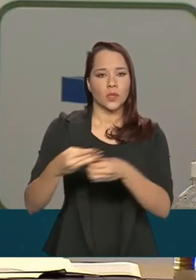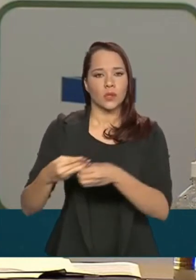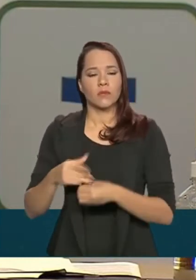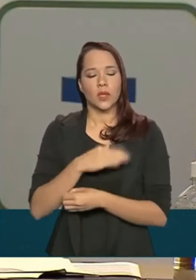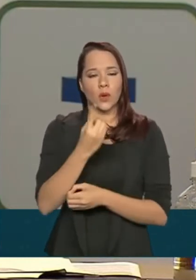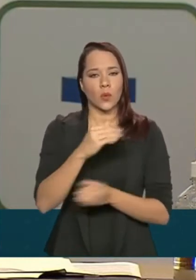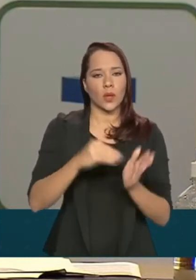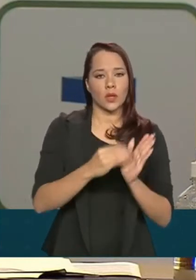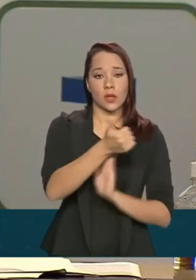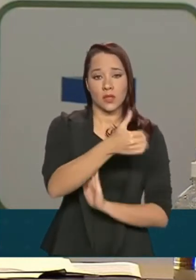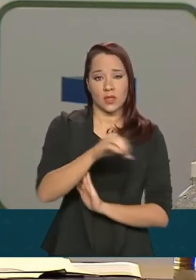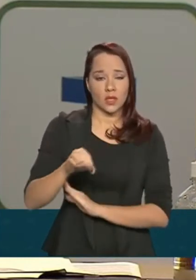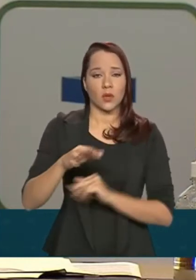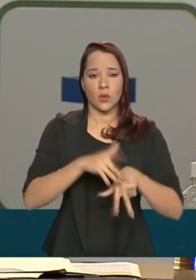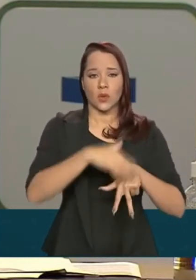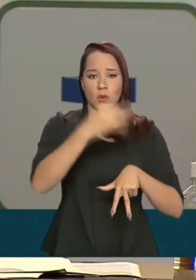1 até 100 casos,